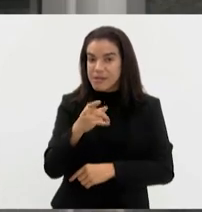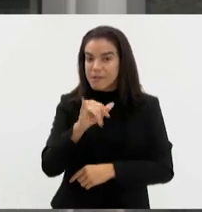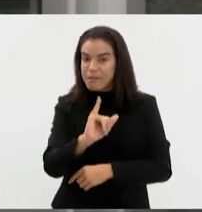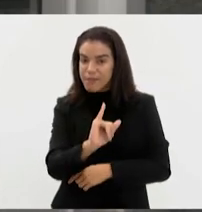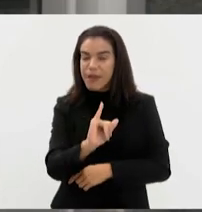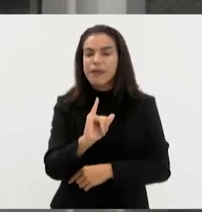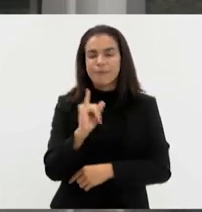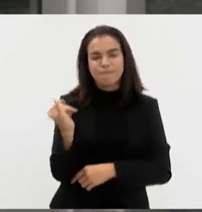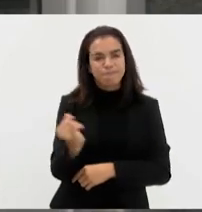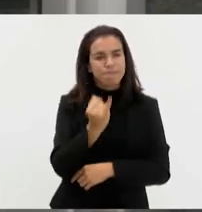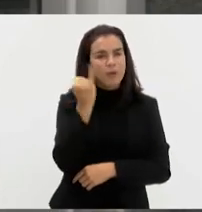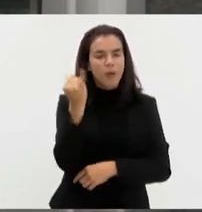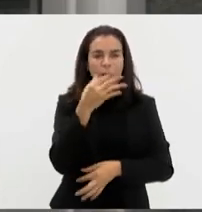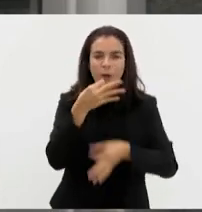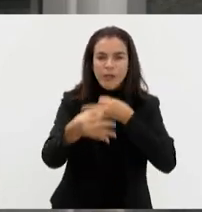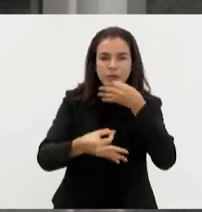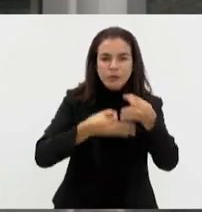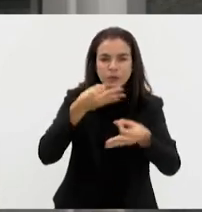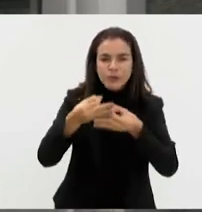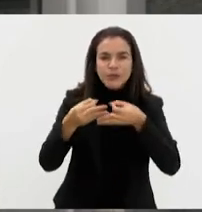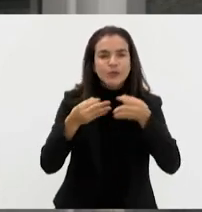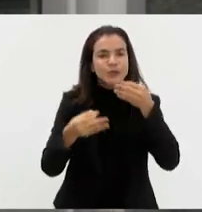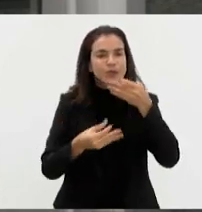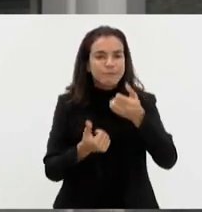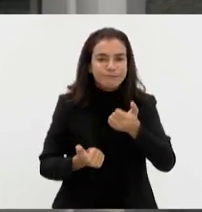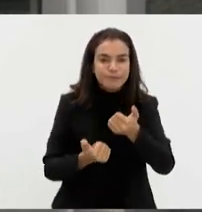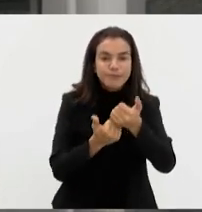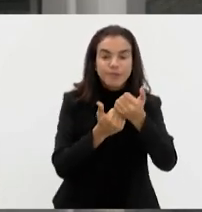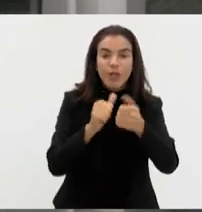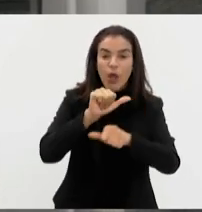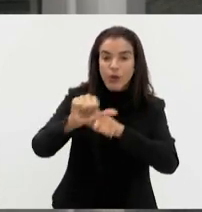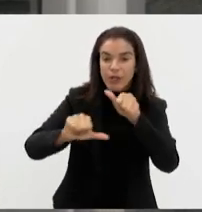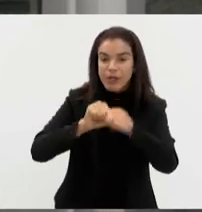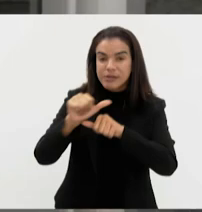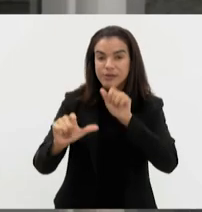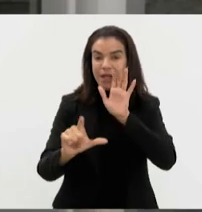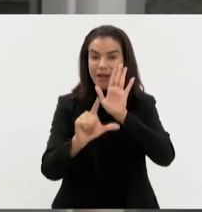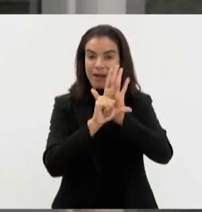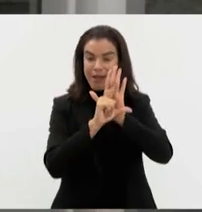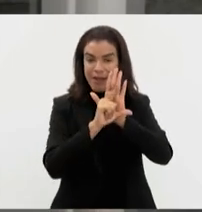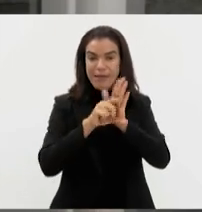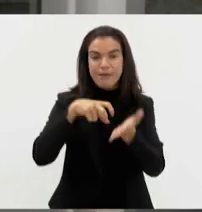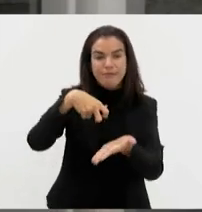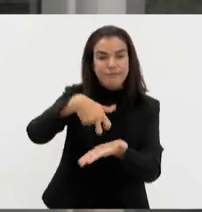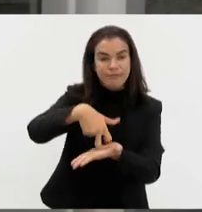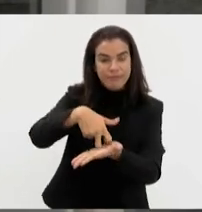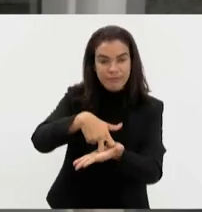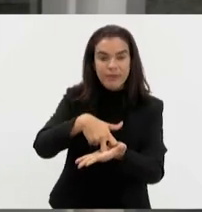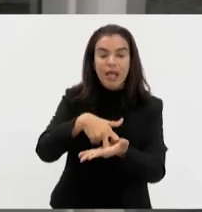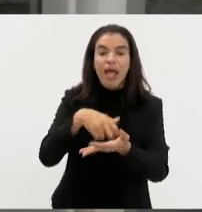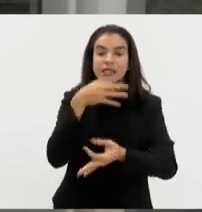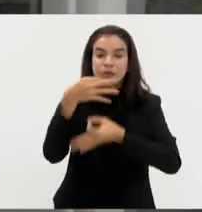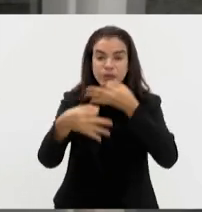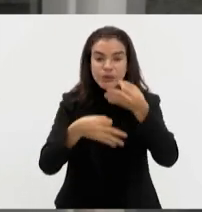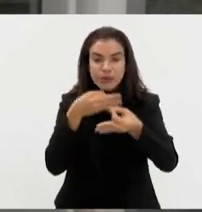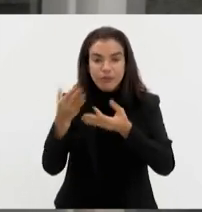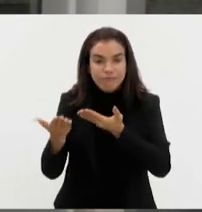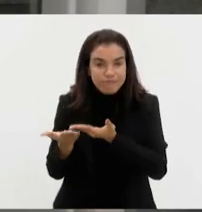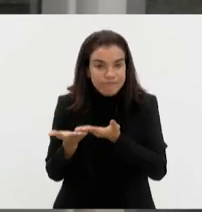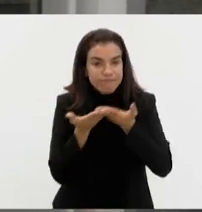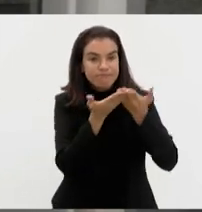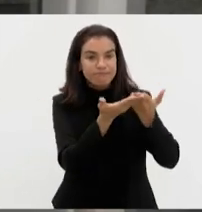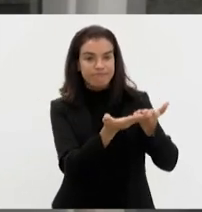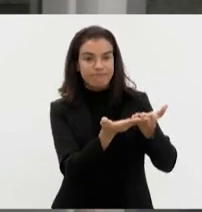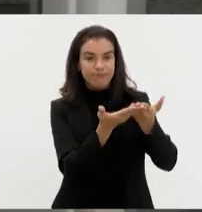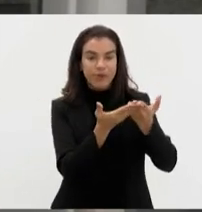fazendo importantes sugestões, inclusive de alteração da legislação penal. Essas sugestões serão encaminhadas